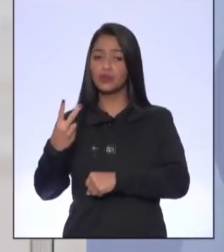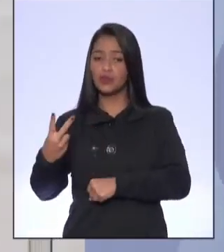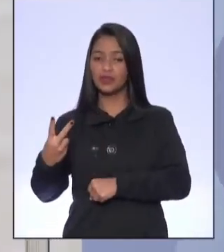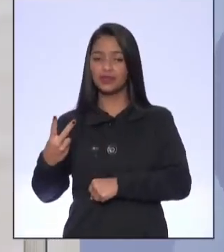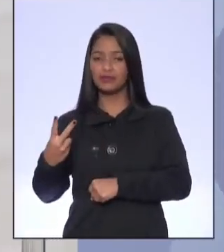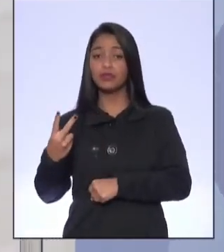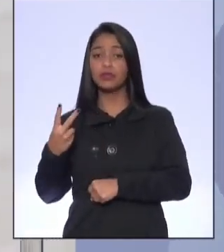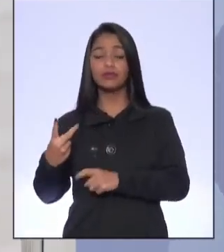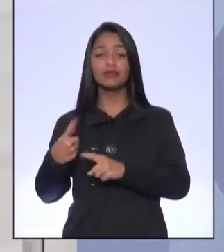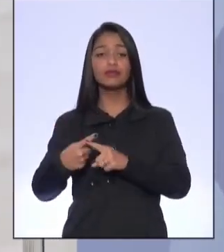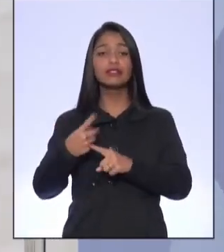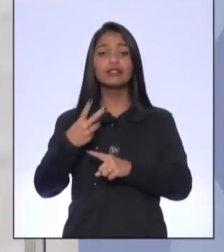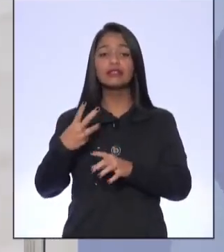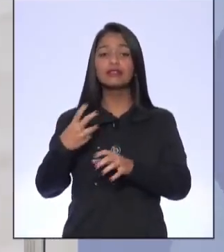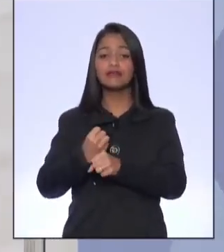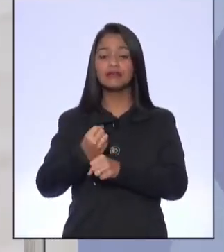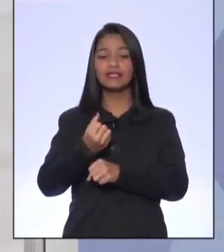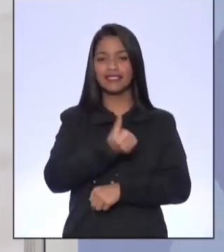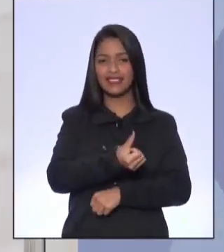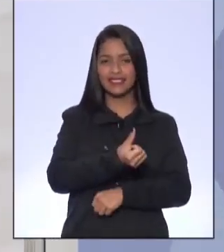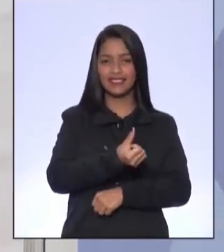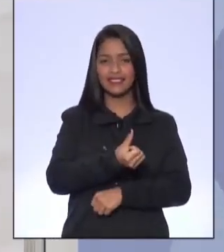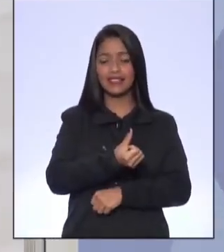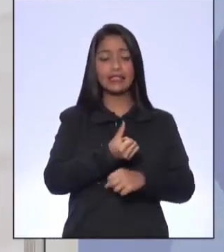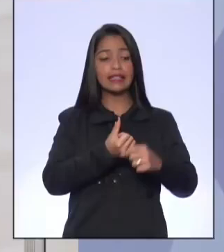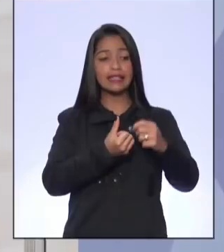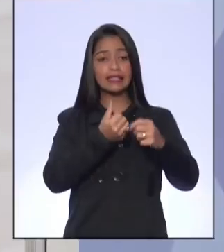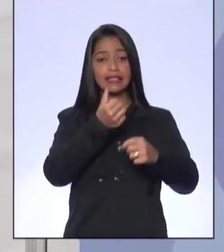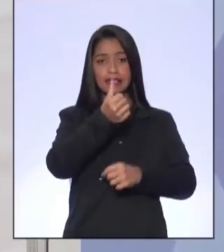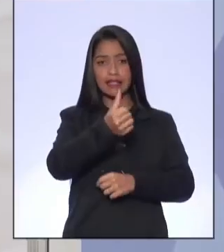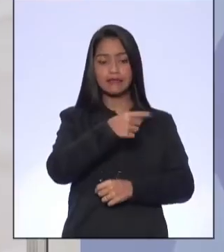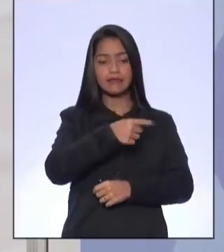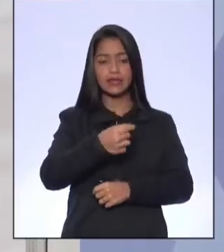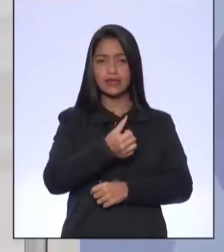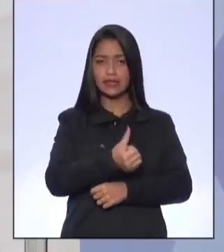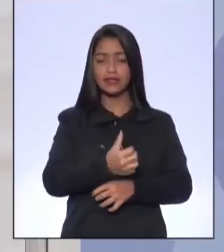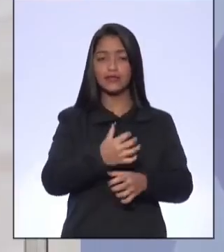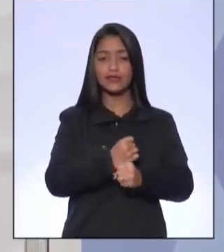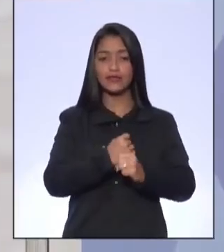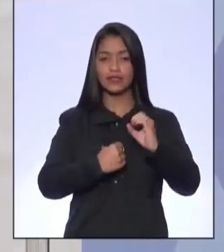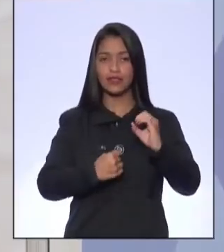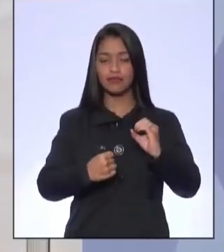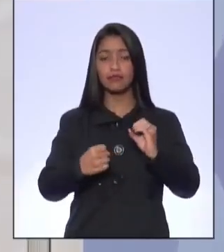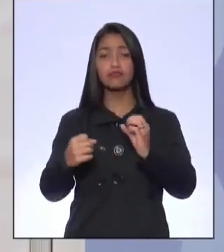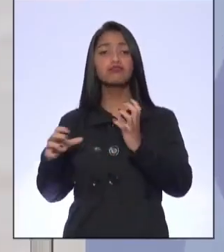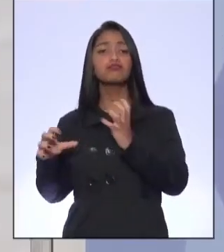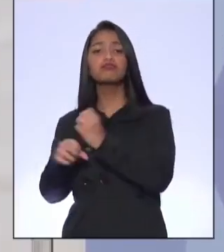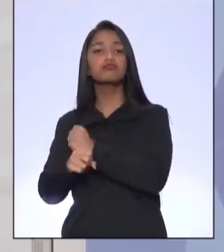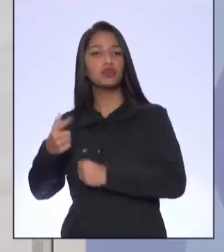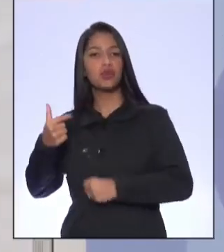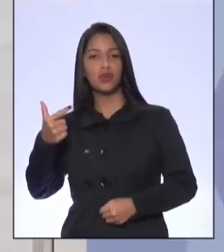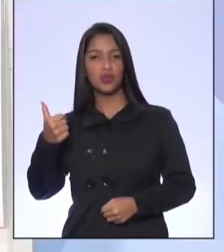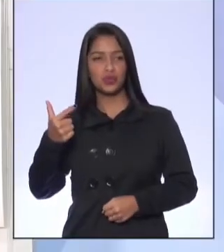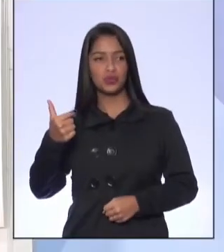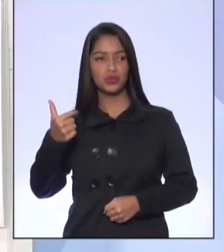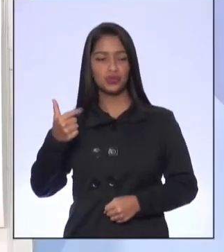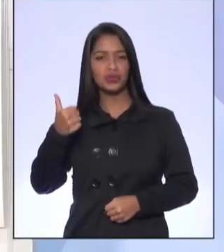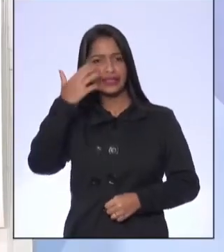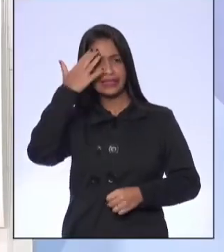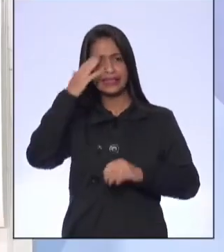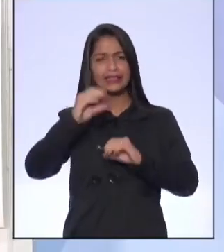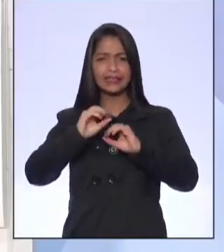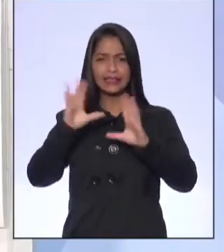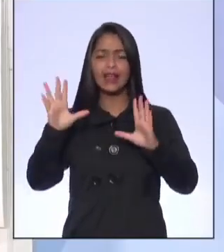Então, eu achei 12. 12 é 1 terço, concorda? Então, é uma parte, né? Ah, entendi.